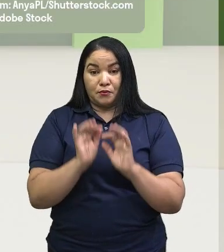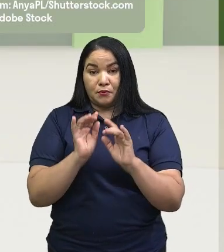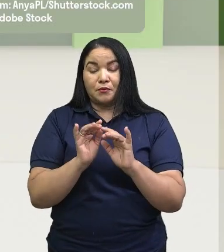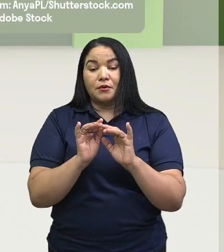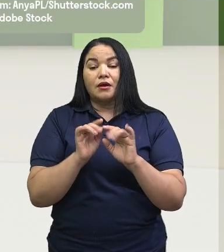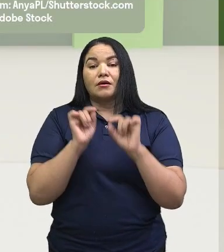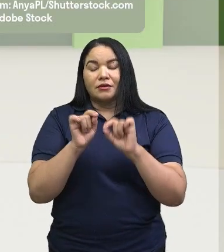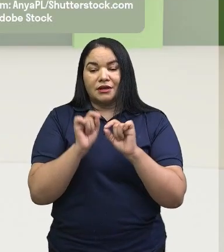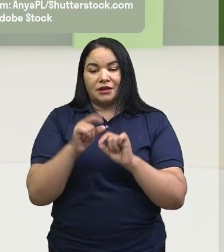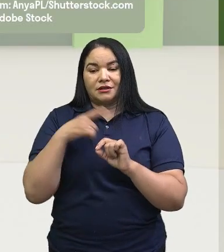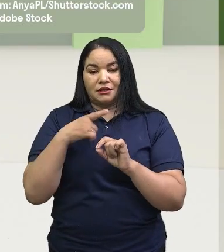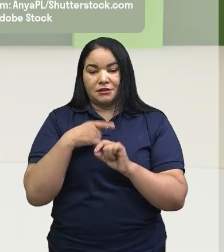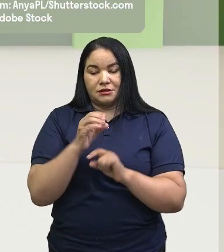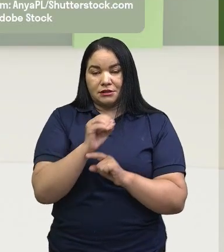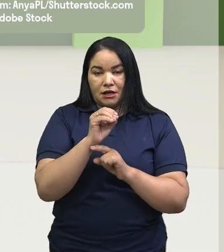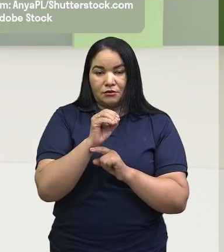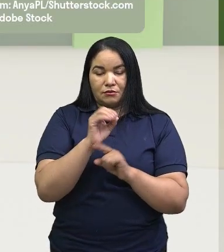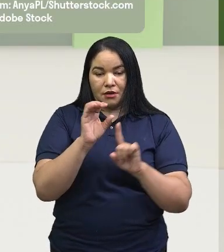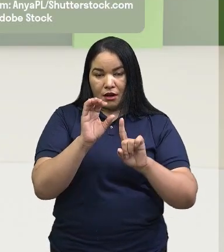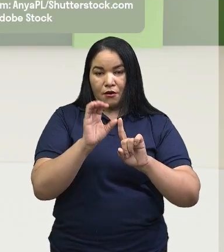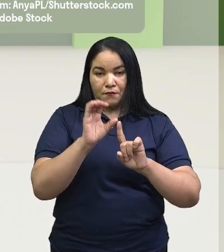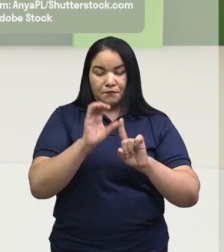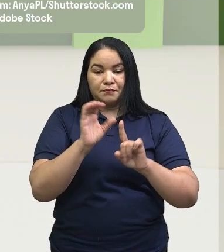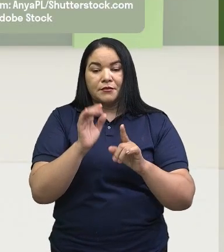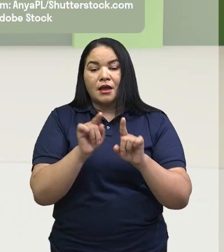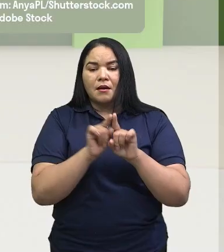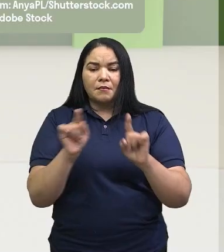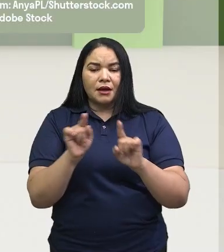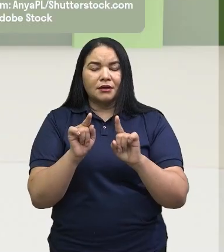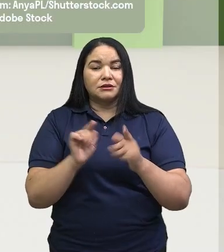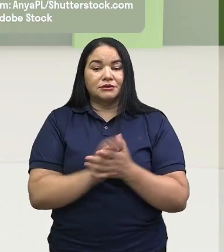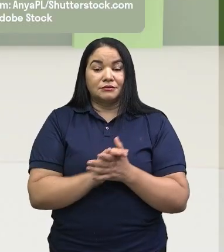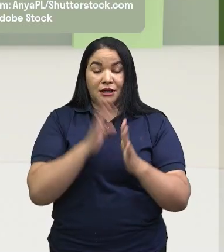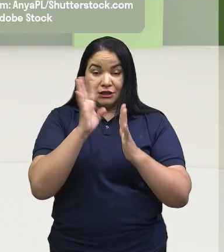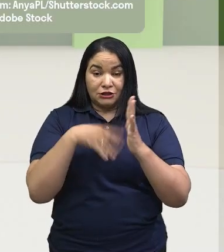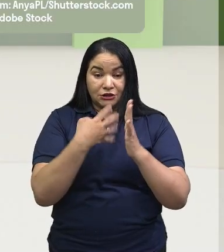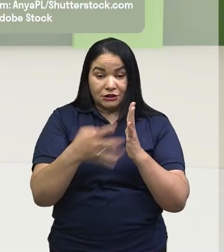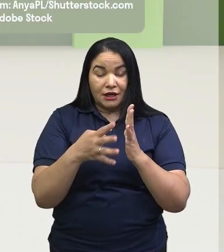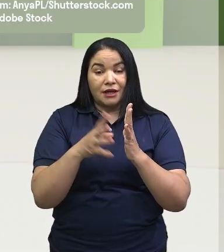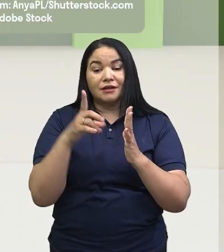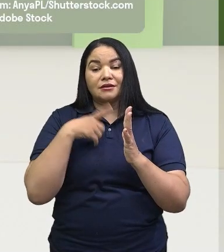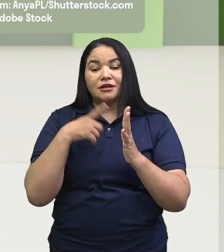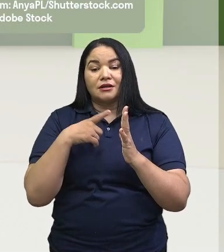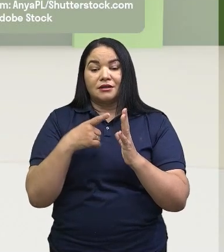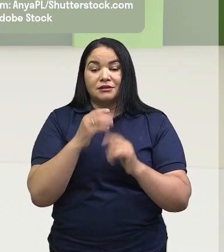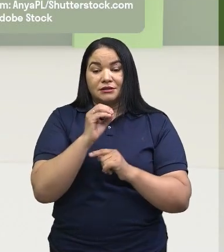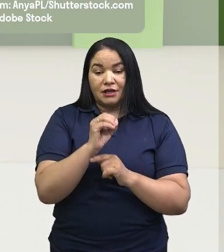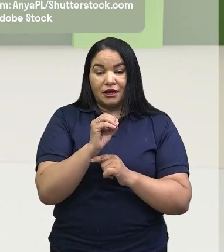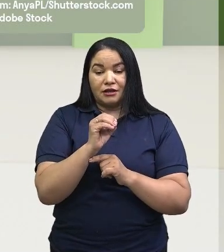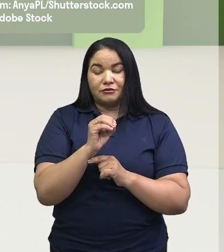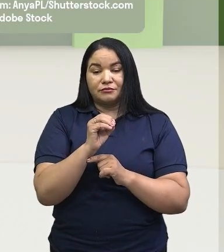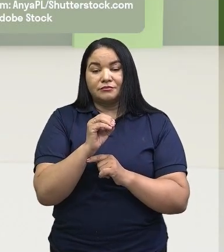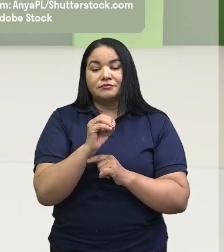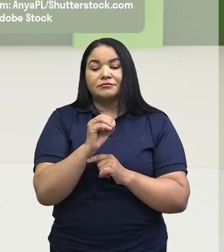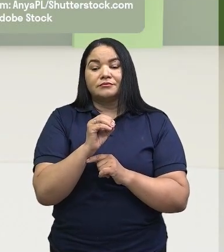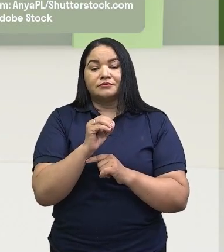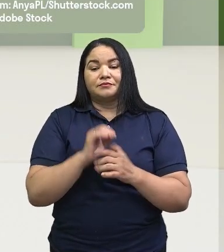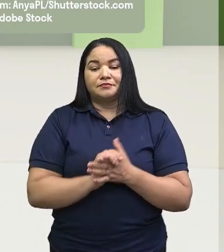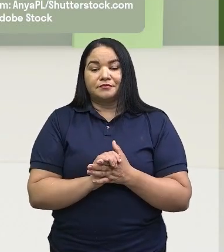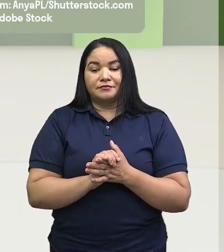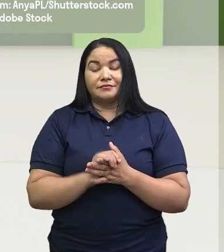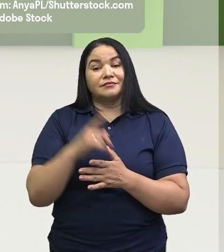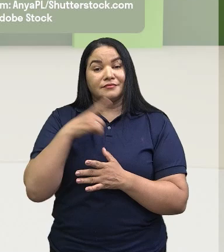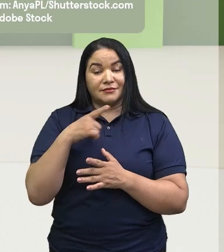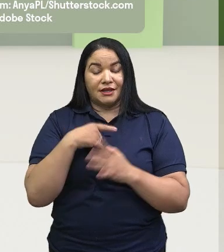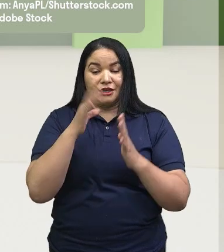tem aí a 0 graus. Então, com base nas escalas, eu tenho 0. Você tem, aliás,